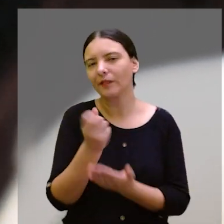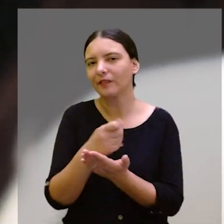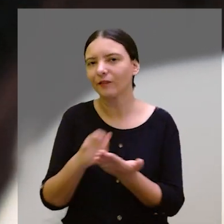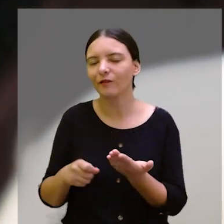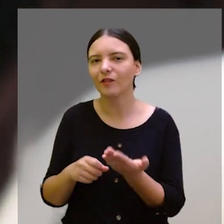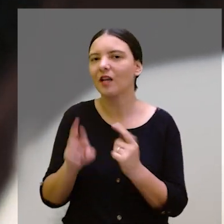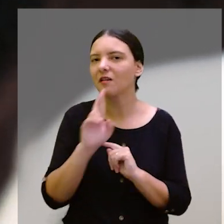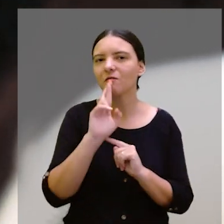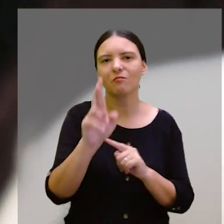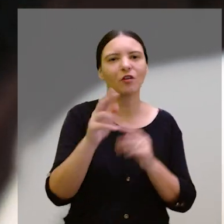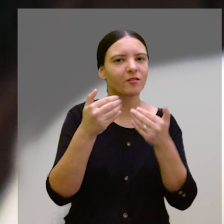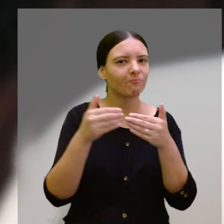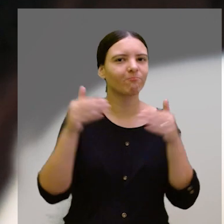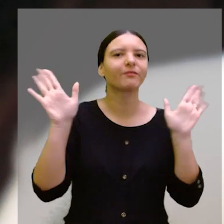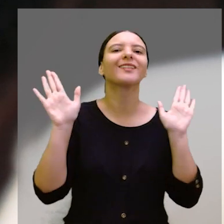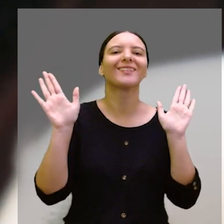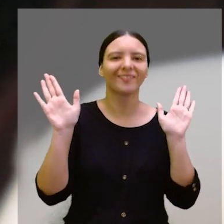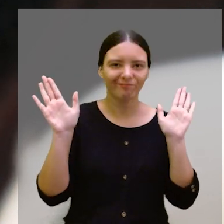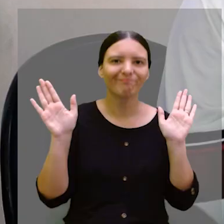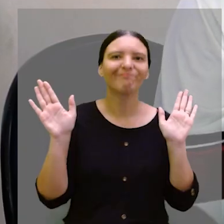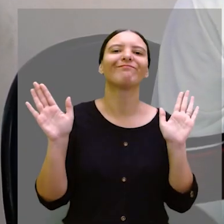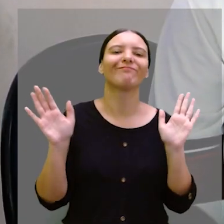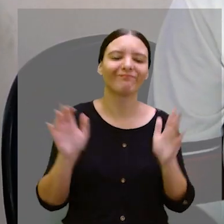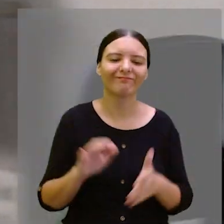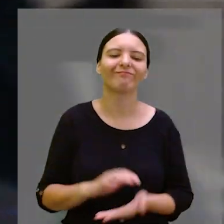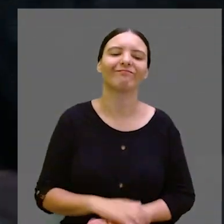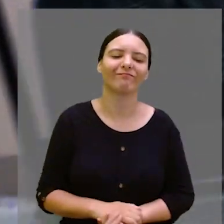essa resposta em suspensão.